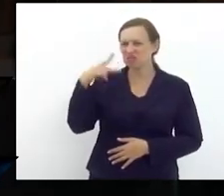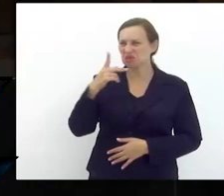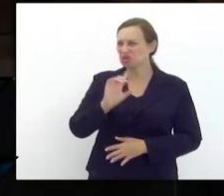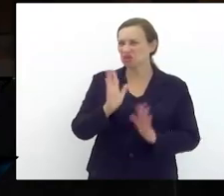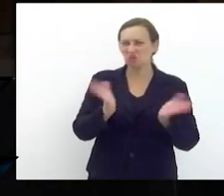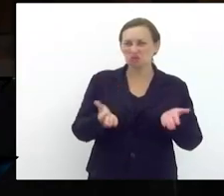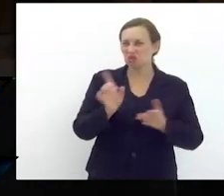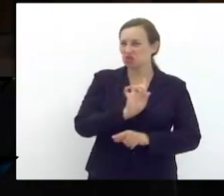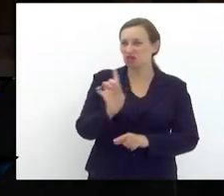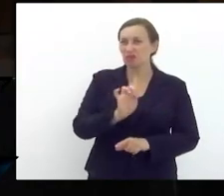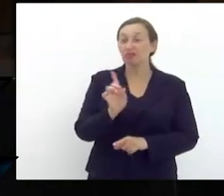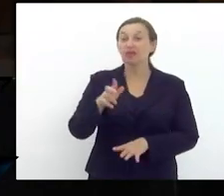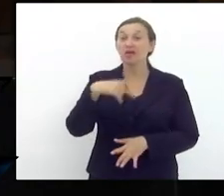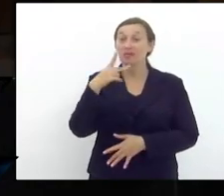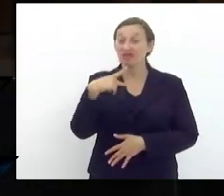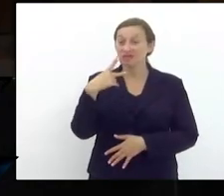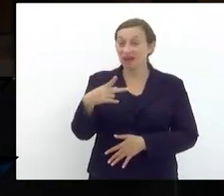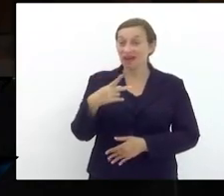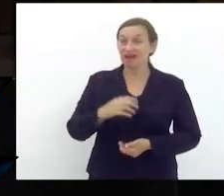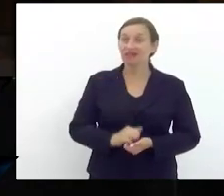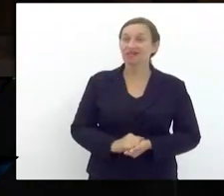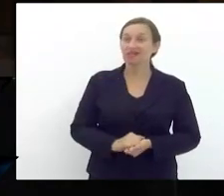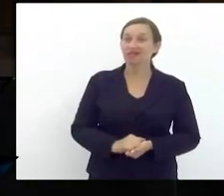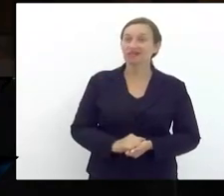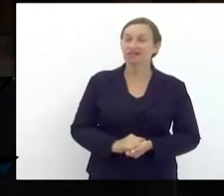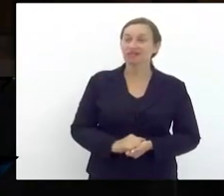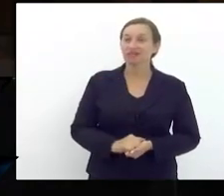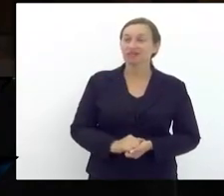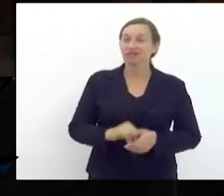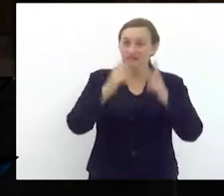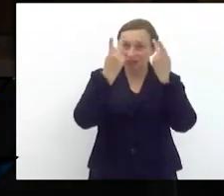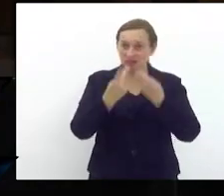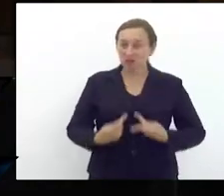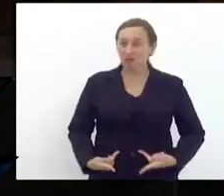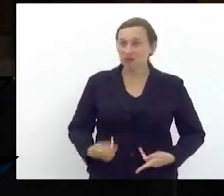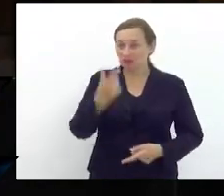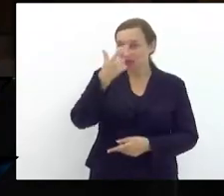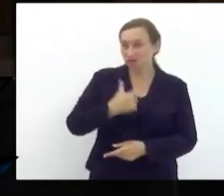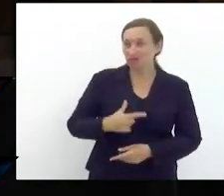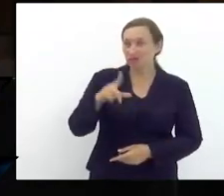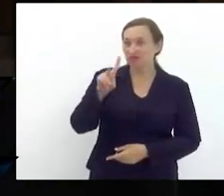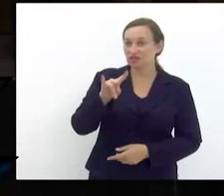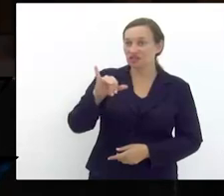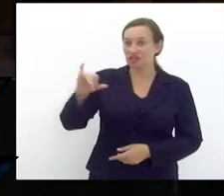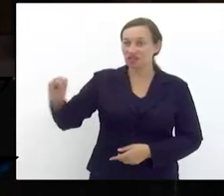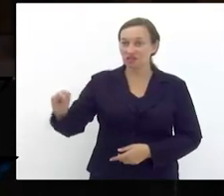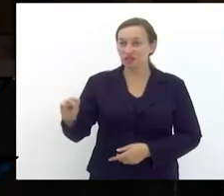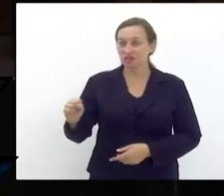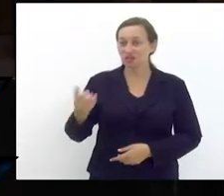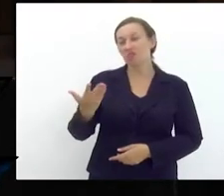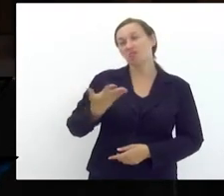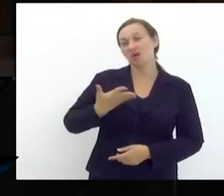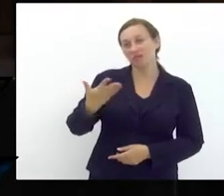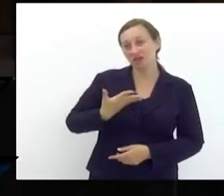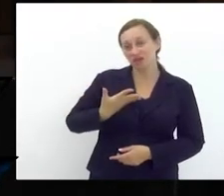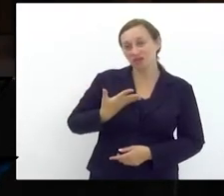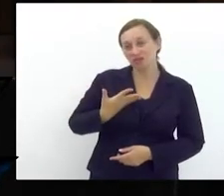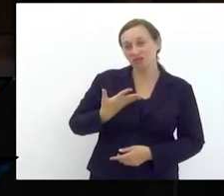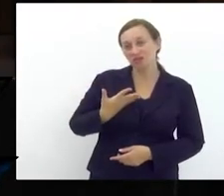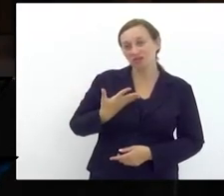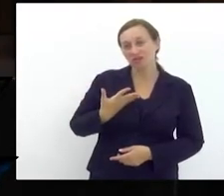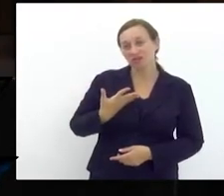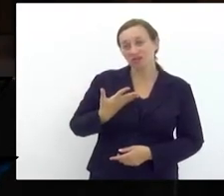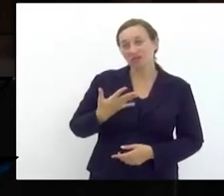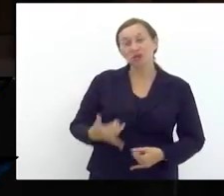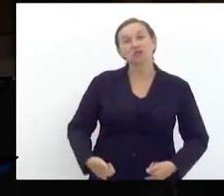tô aqui para falar desse ser humano Vinícius Junior meu ídolo meu amigo que eu tenho muita